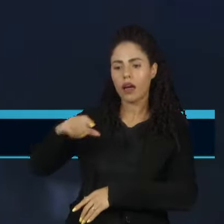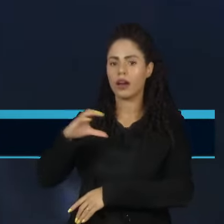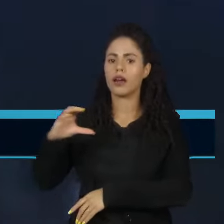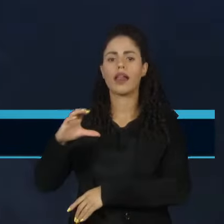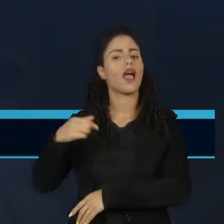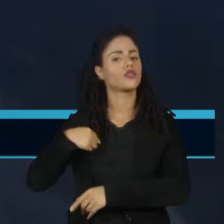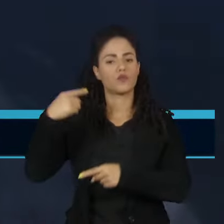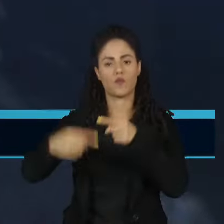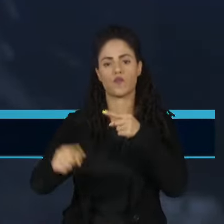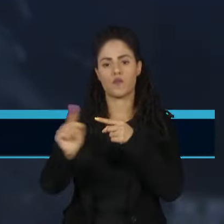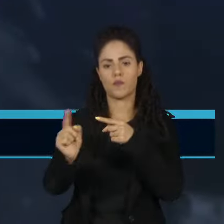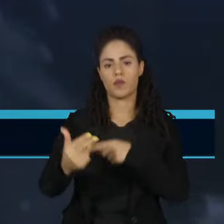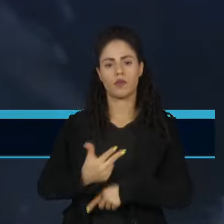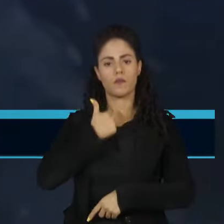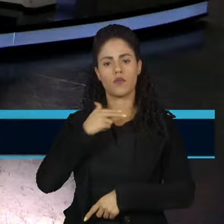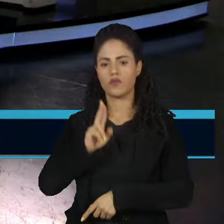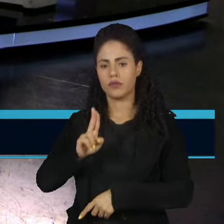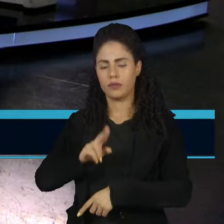está proibido bom capaz o presente